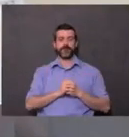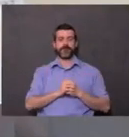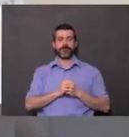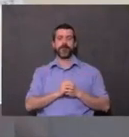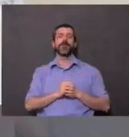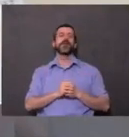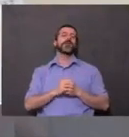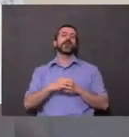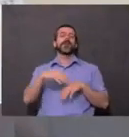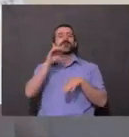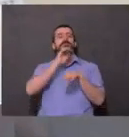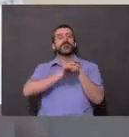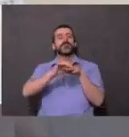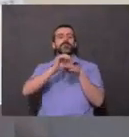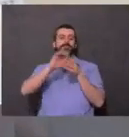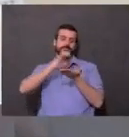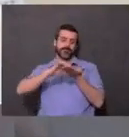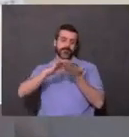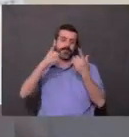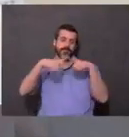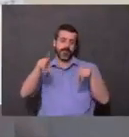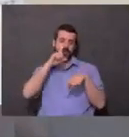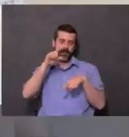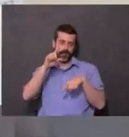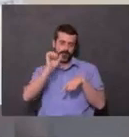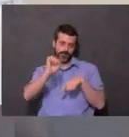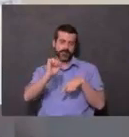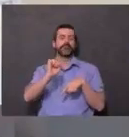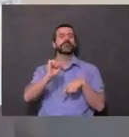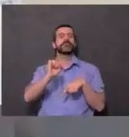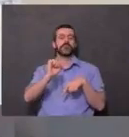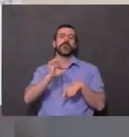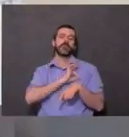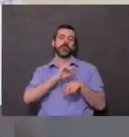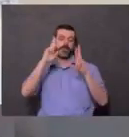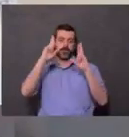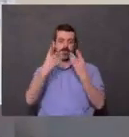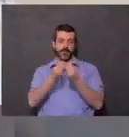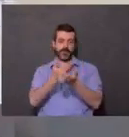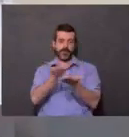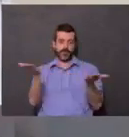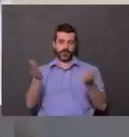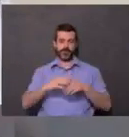Liebe deutsch sprechende Pilger, der Herr sei mit euch.